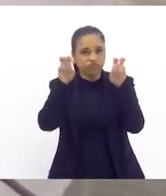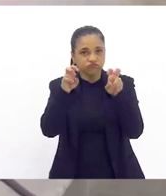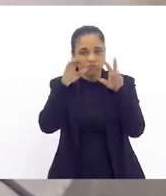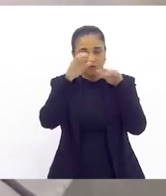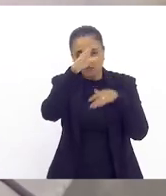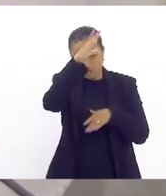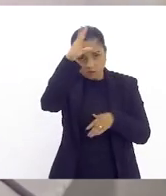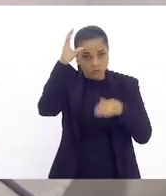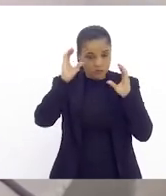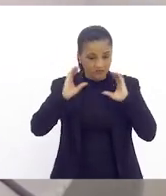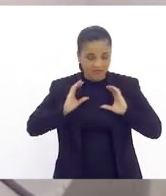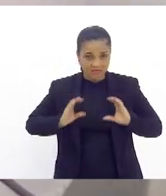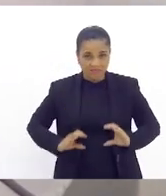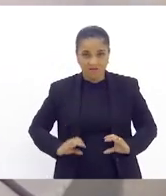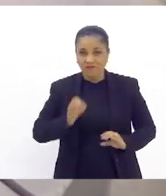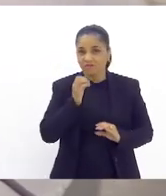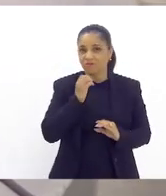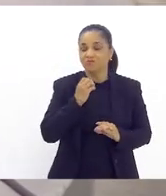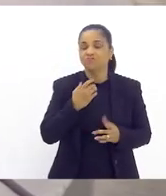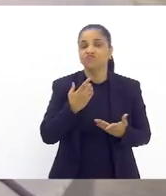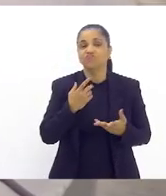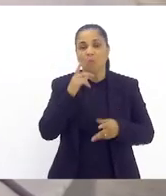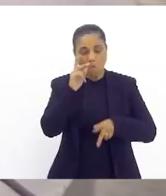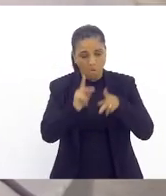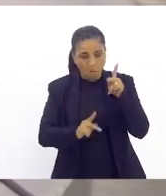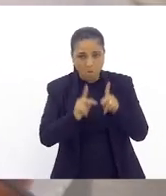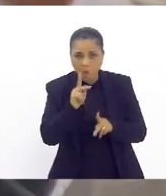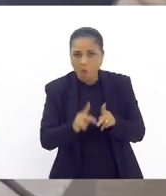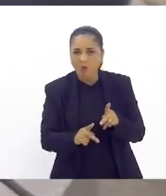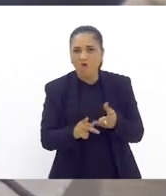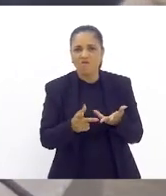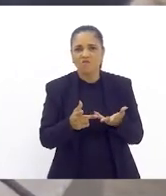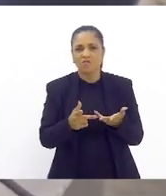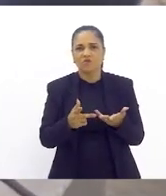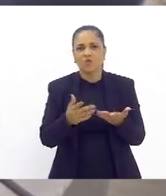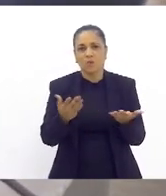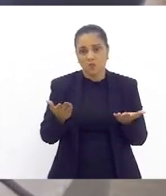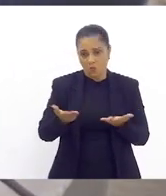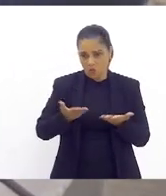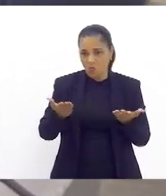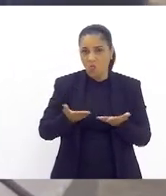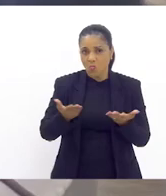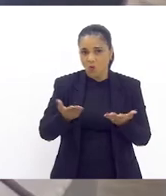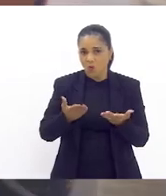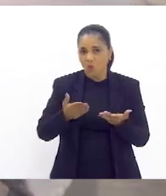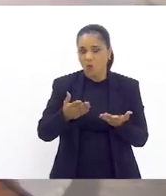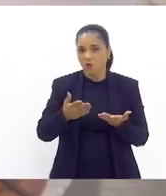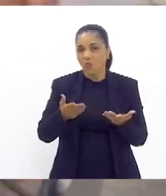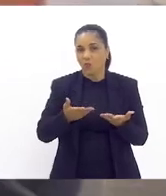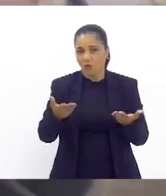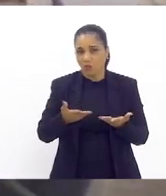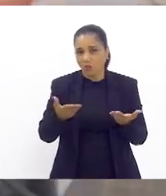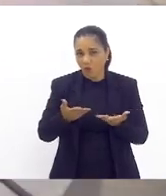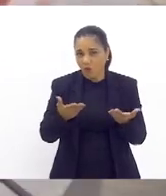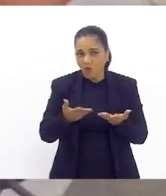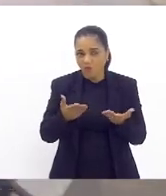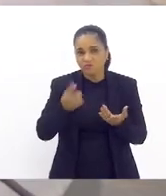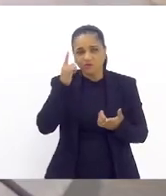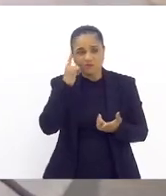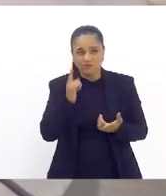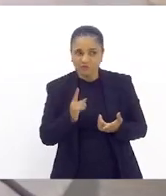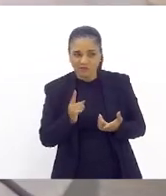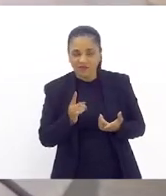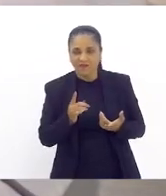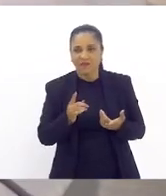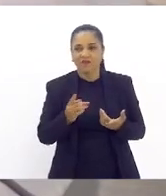de bem cidadão que hoje tá bacana uma trovoada não sei por exemplo você já Vocês tem